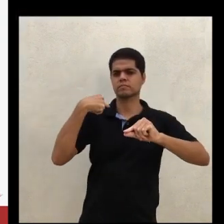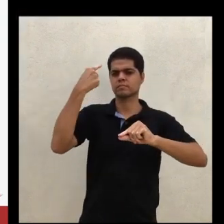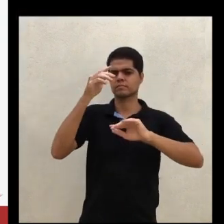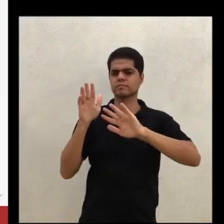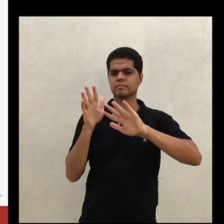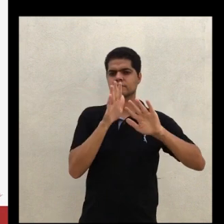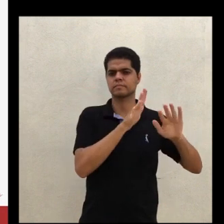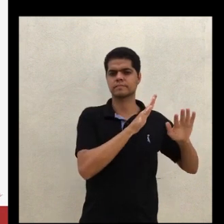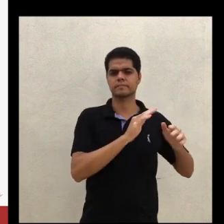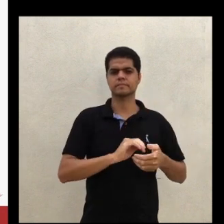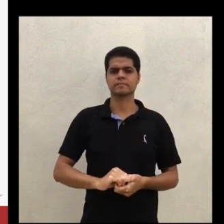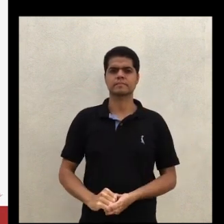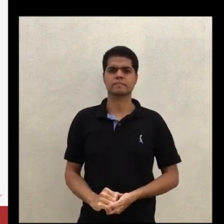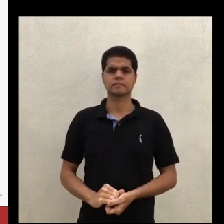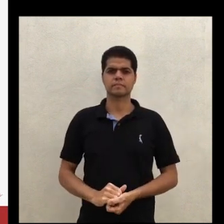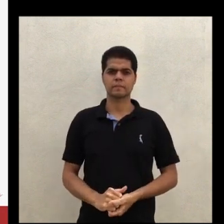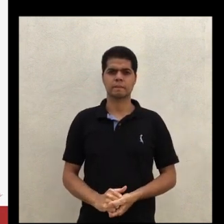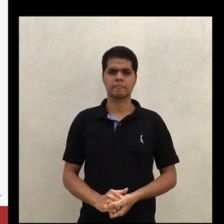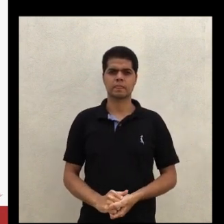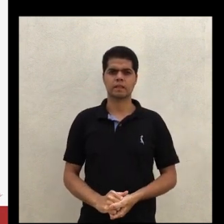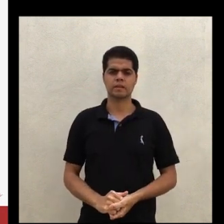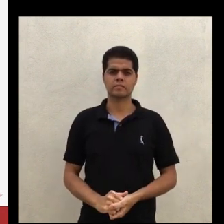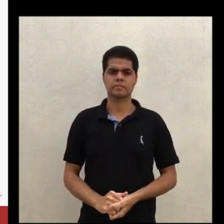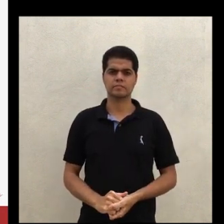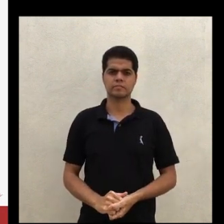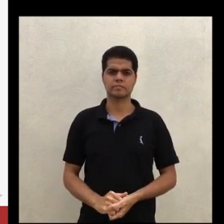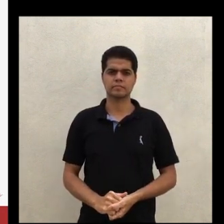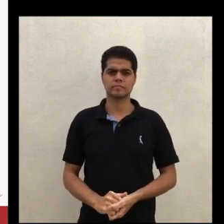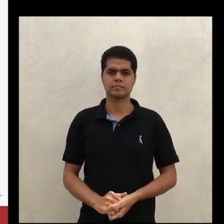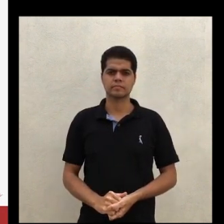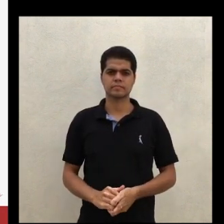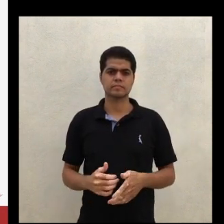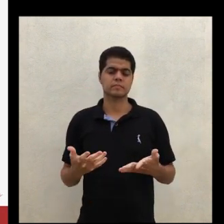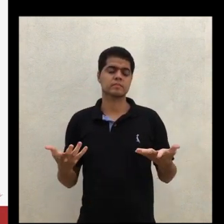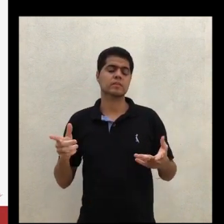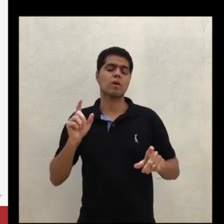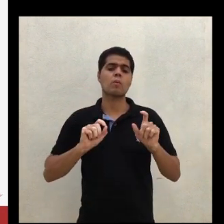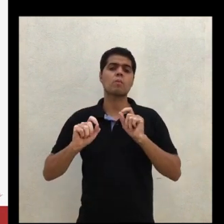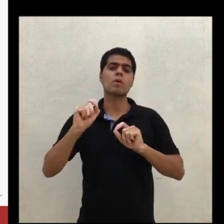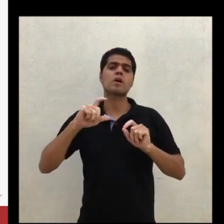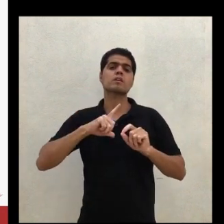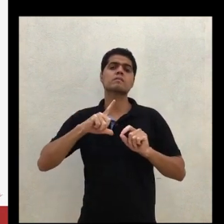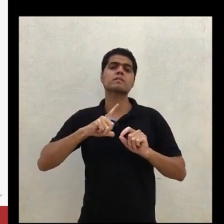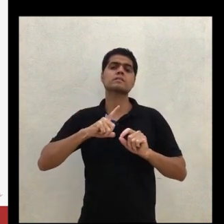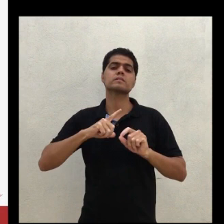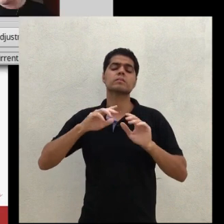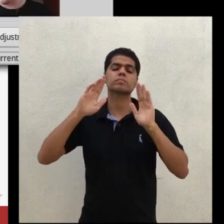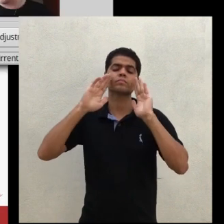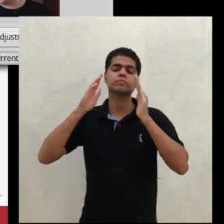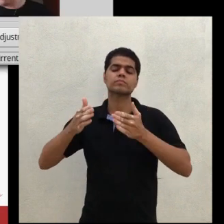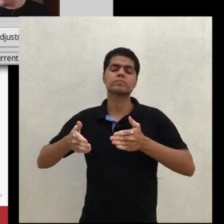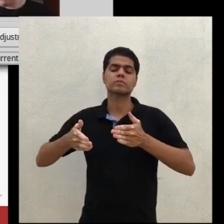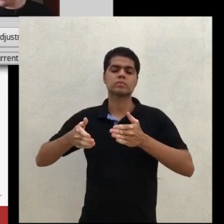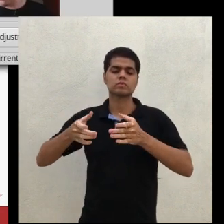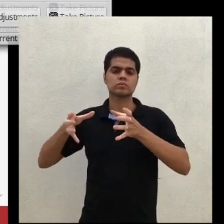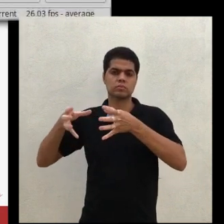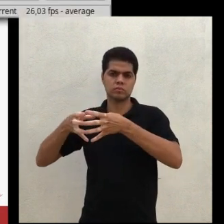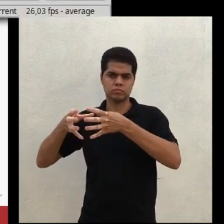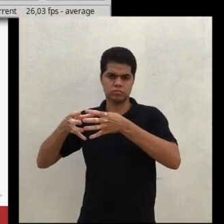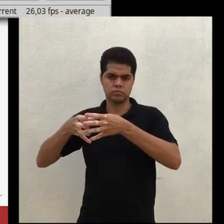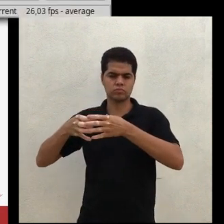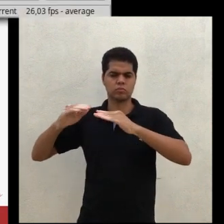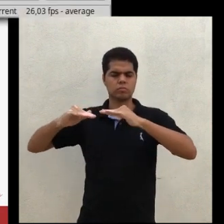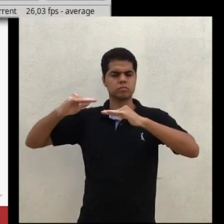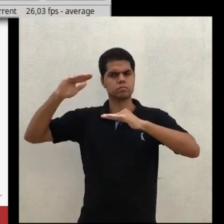Então, cada elemento do conjunto fuzzy, ele tem um grau de pertinência. Ele pode pertencer, vou voltar minha cara aqui porque eu fico me